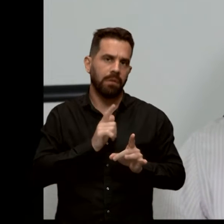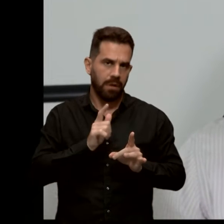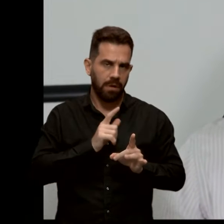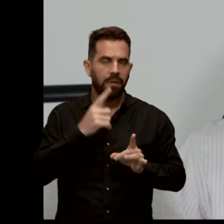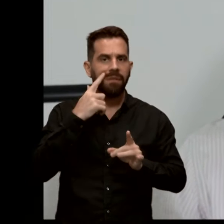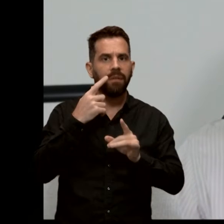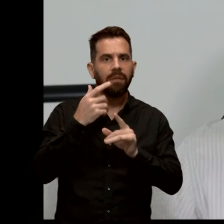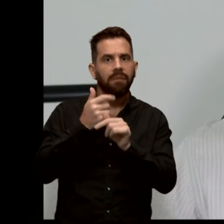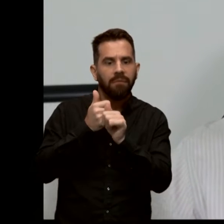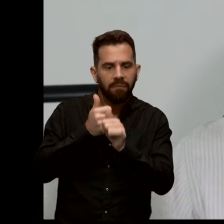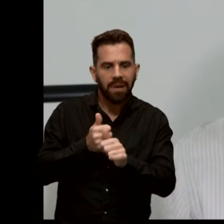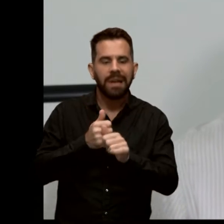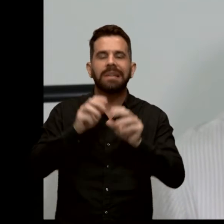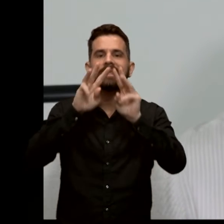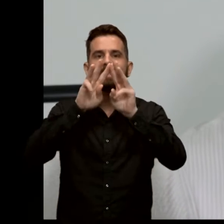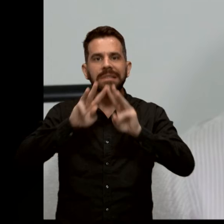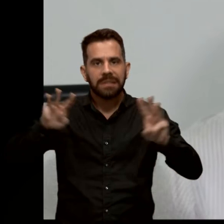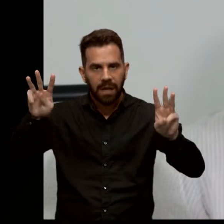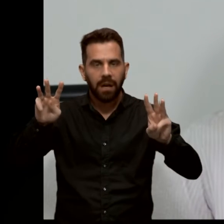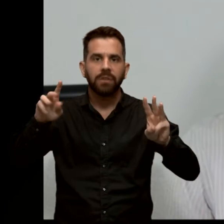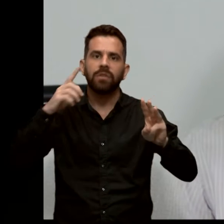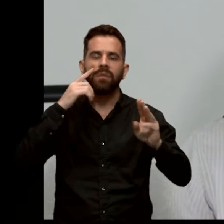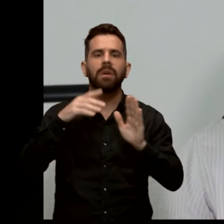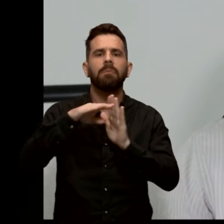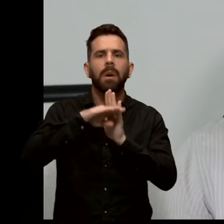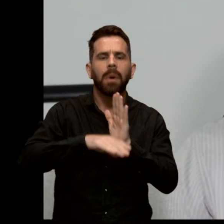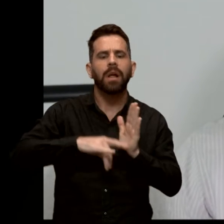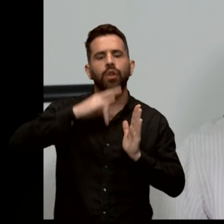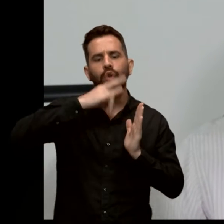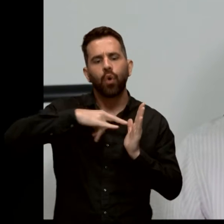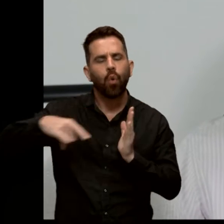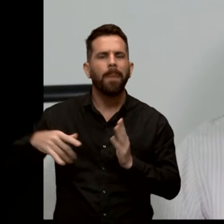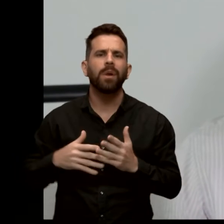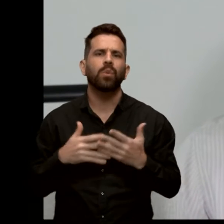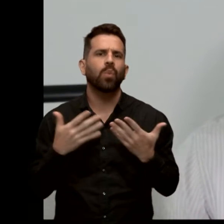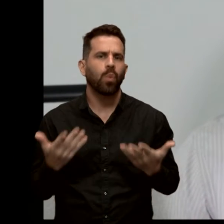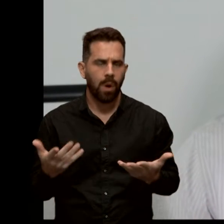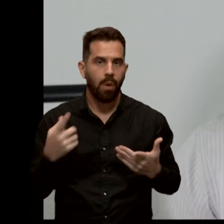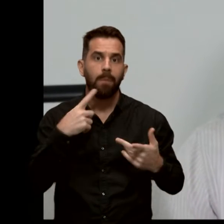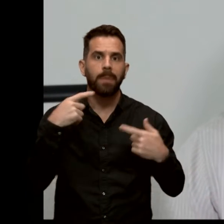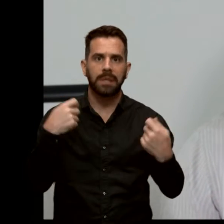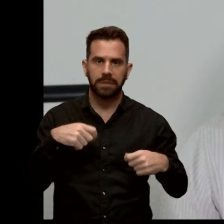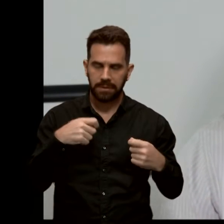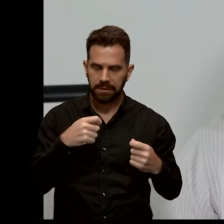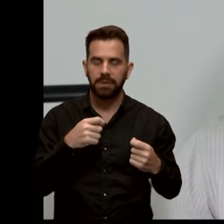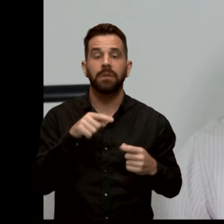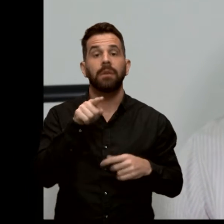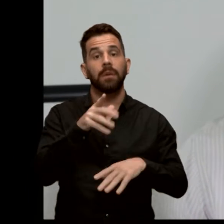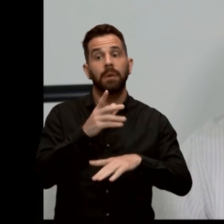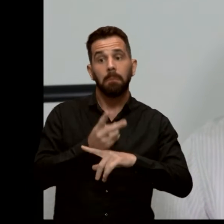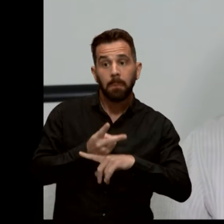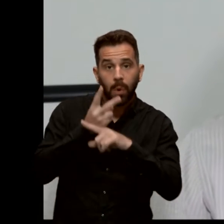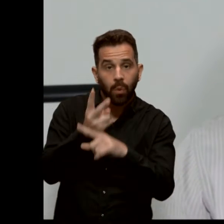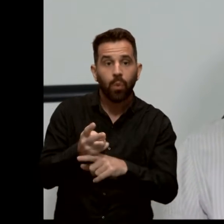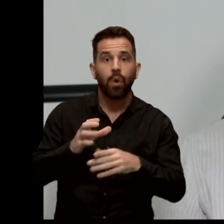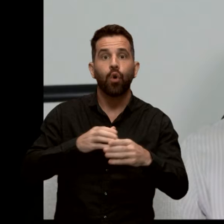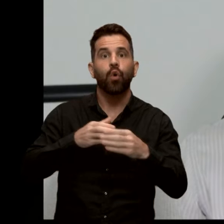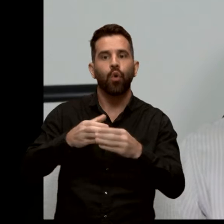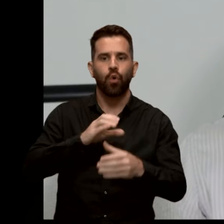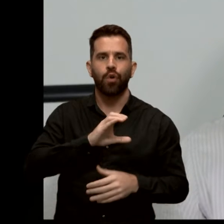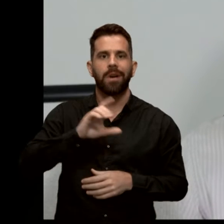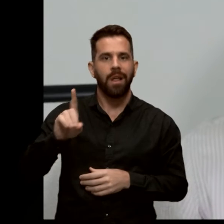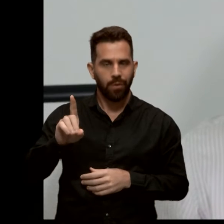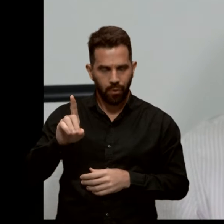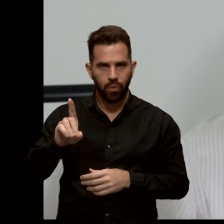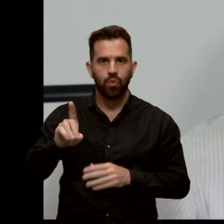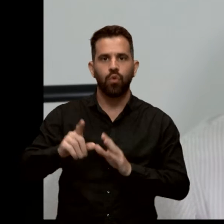os documentos exigidos pela instituição e ele procura o seu coordenador de curso, elabora